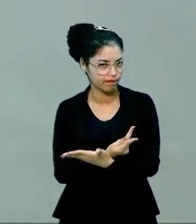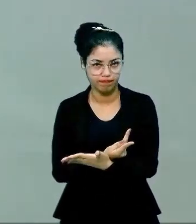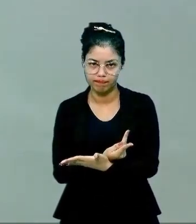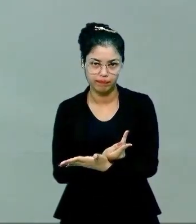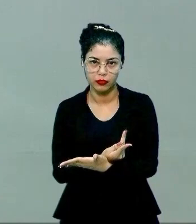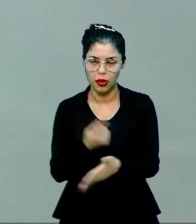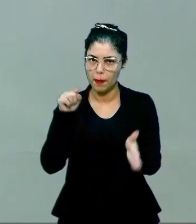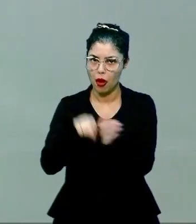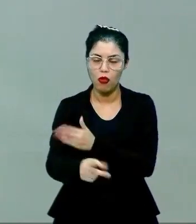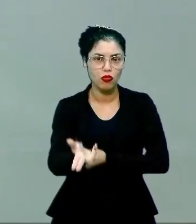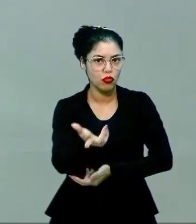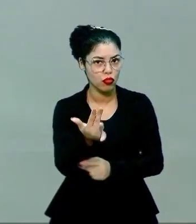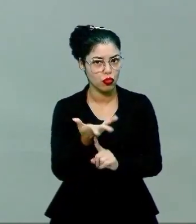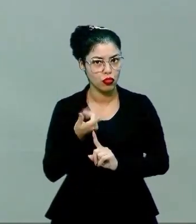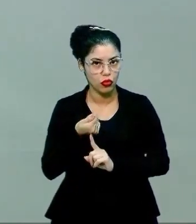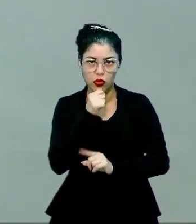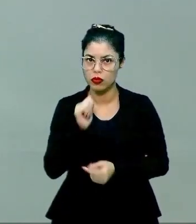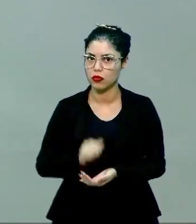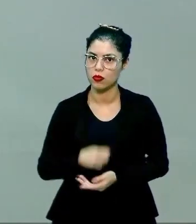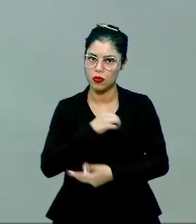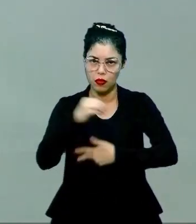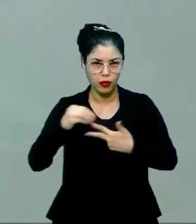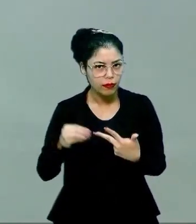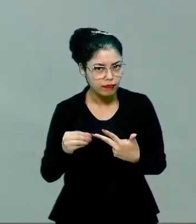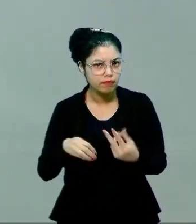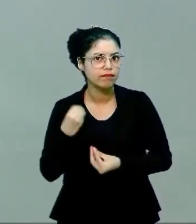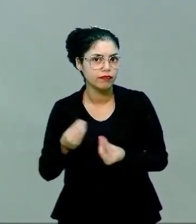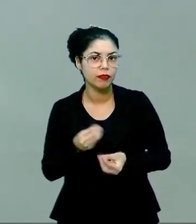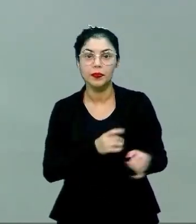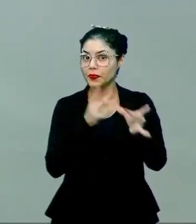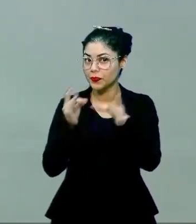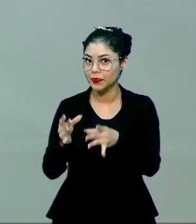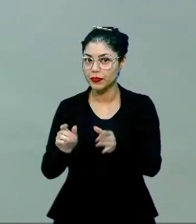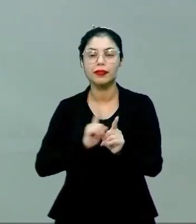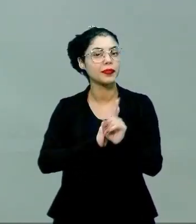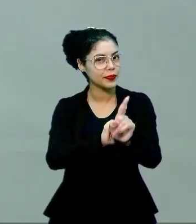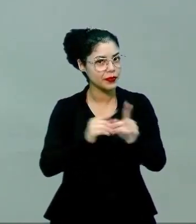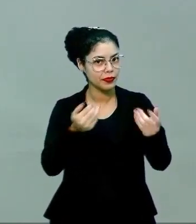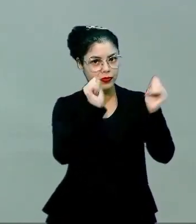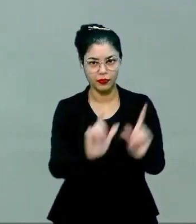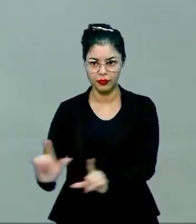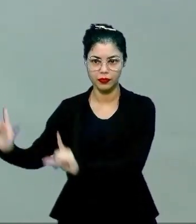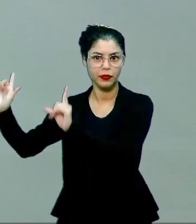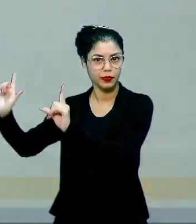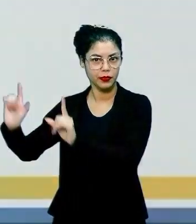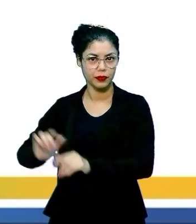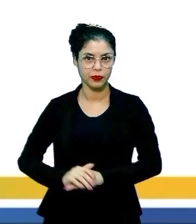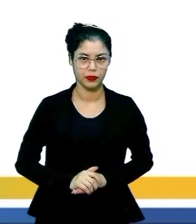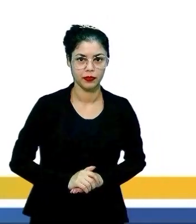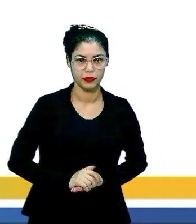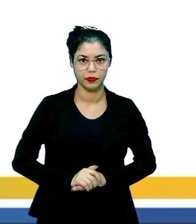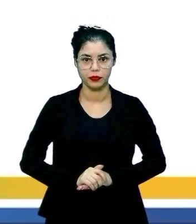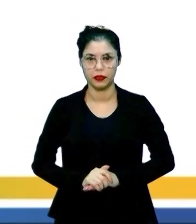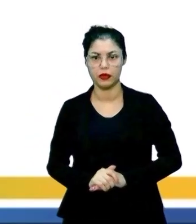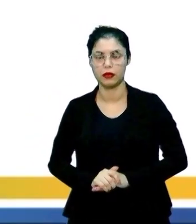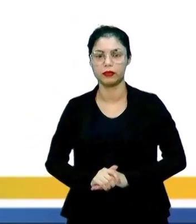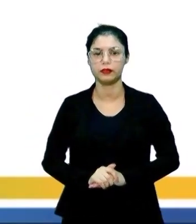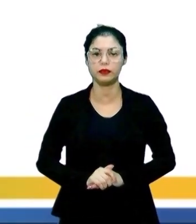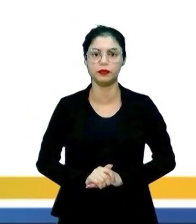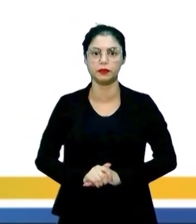nenhuma questão de arte no Enem? E eu trago algumas dicas para você. Acompanhe comigo aqui no slide.